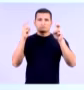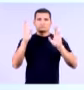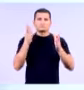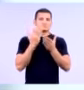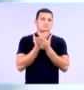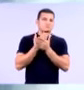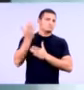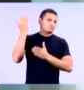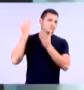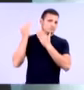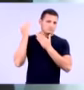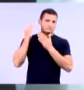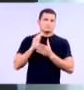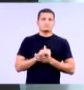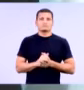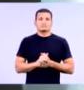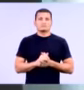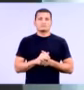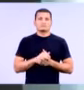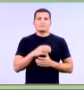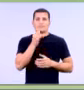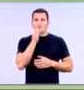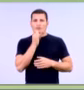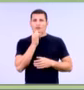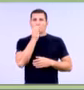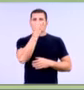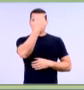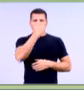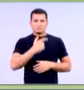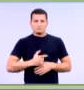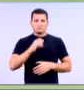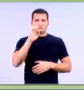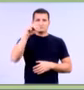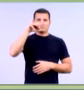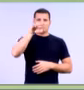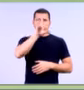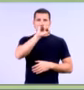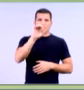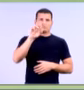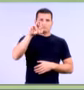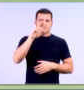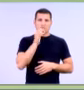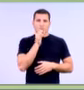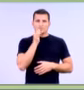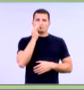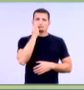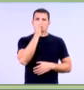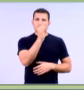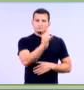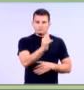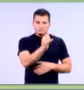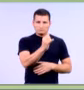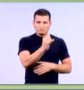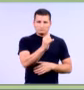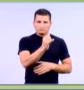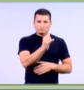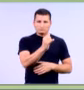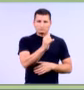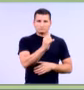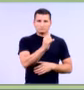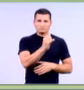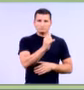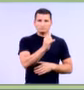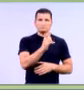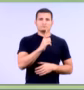aulas anteriores. Quando o emissor, ele é o centro dessa mensagem, nós temos